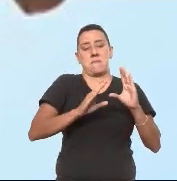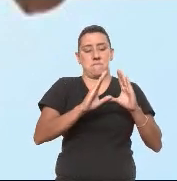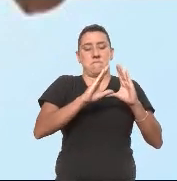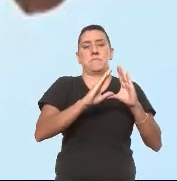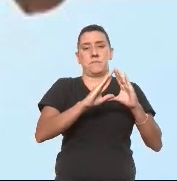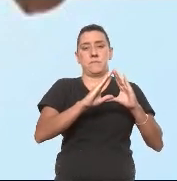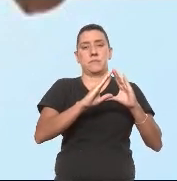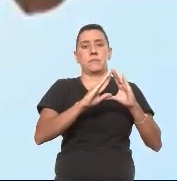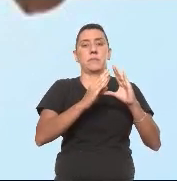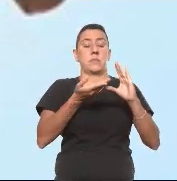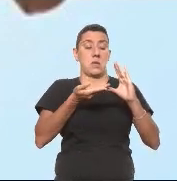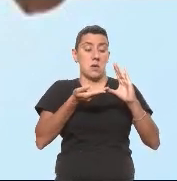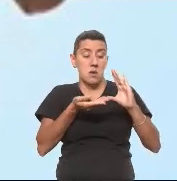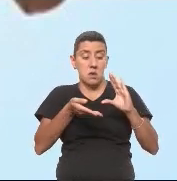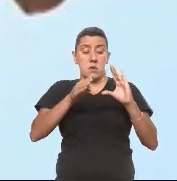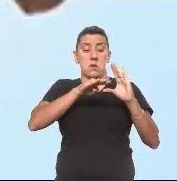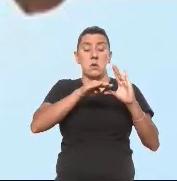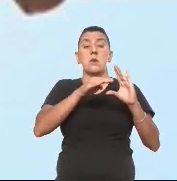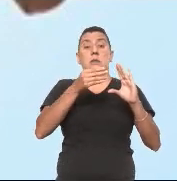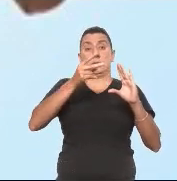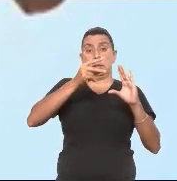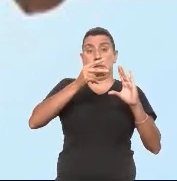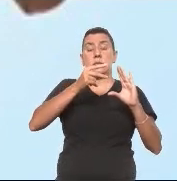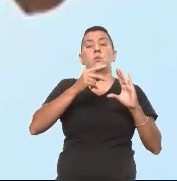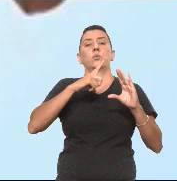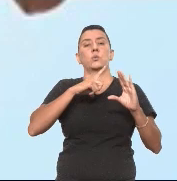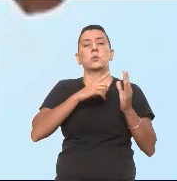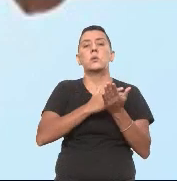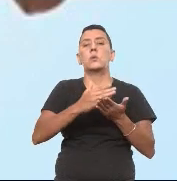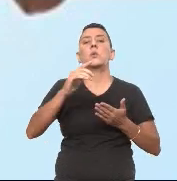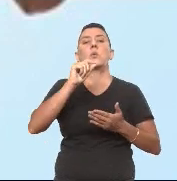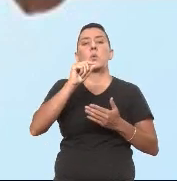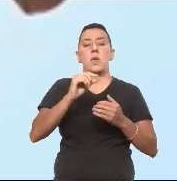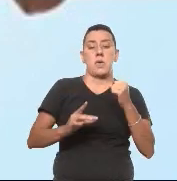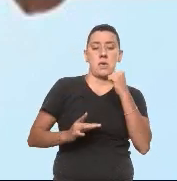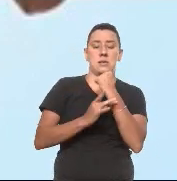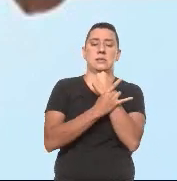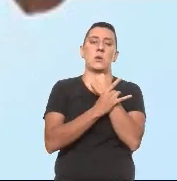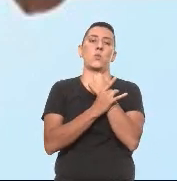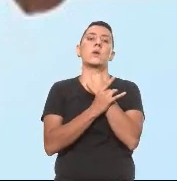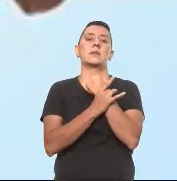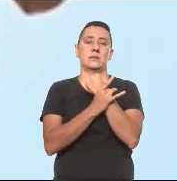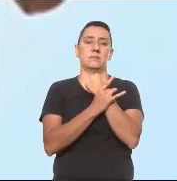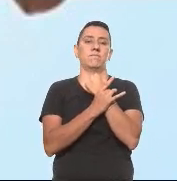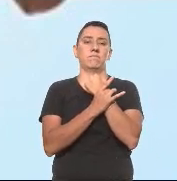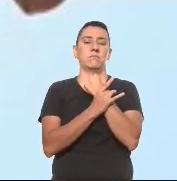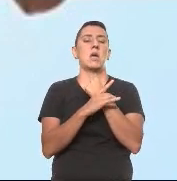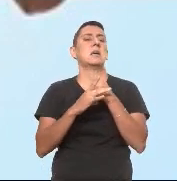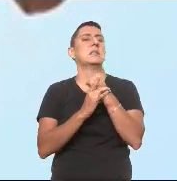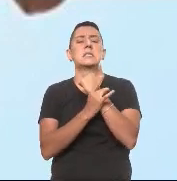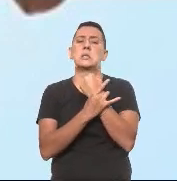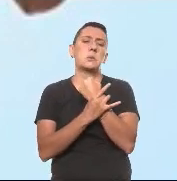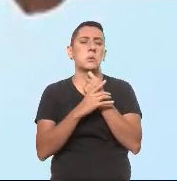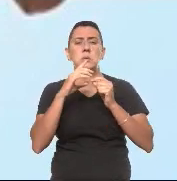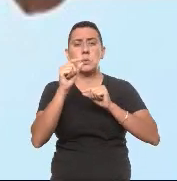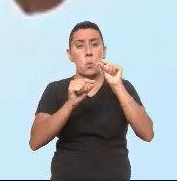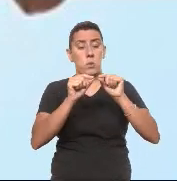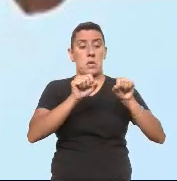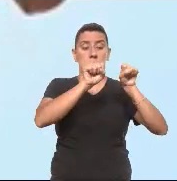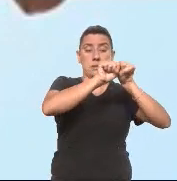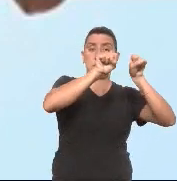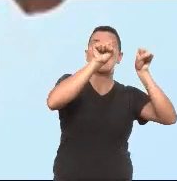pirâmide A partir dessa infraestrutura nós temos que ter garantia de segurança seja ela segurança em termos de